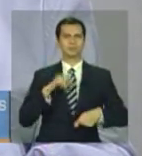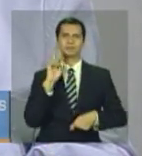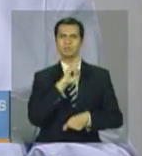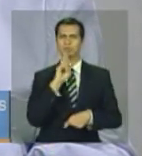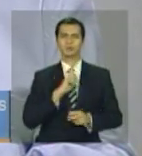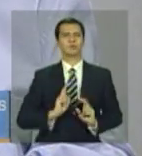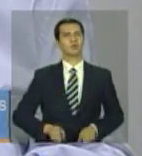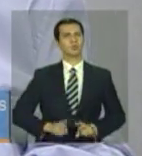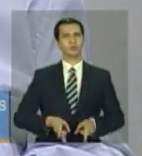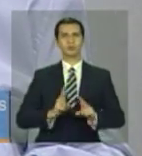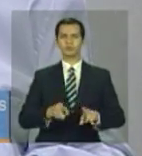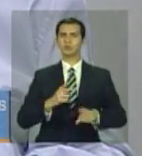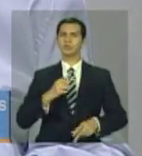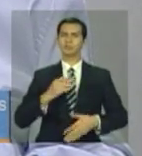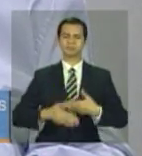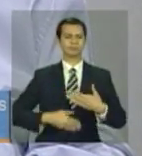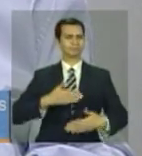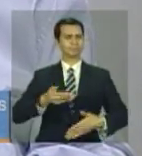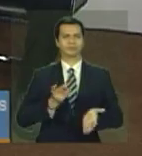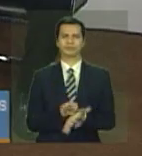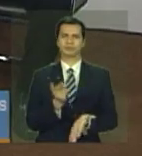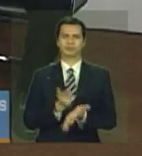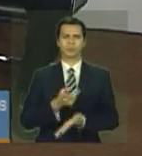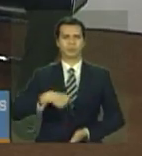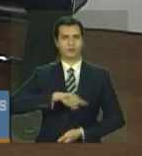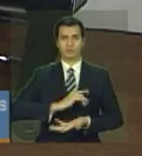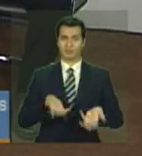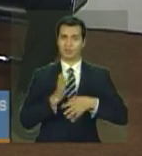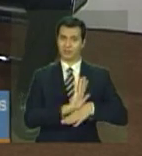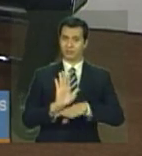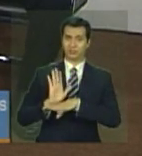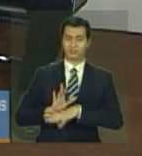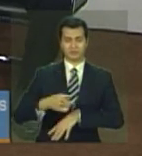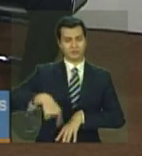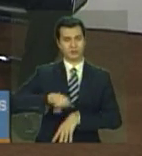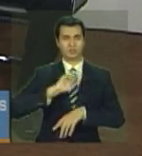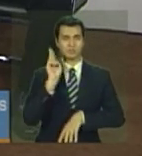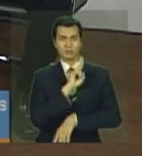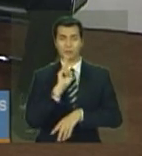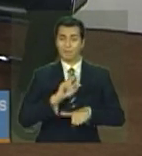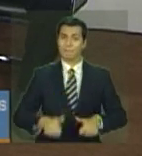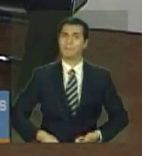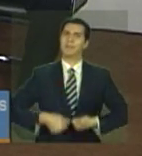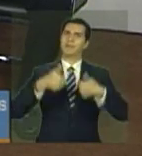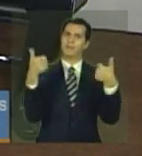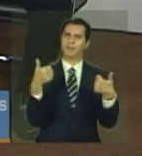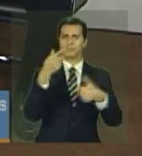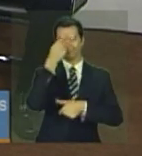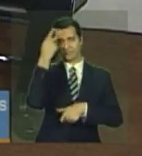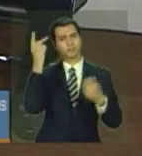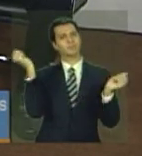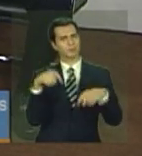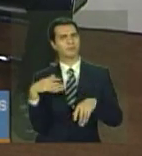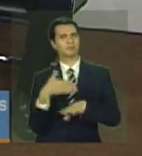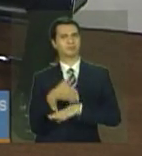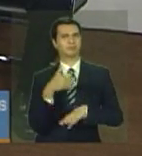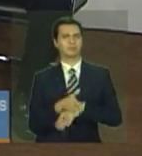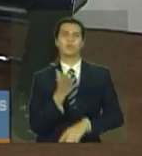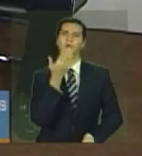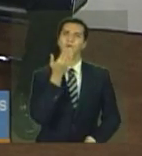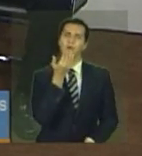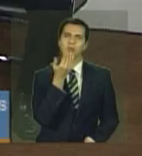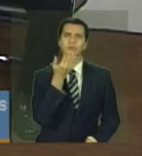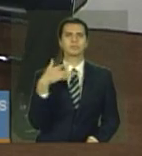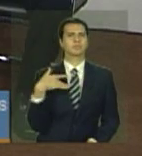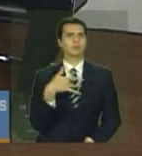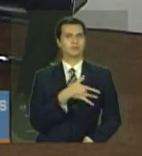a obrigação nossa é cada vez procurar melhorar mais, né, aquele equipamento para que as pessoas possam ter acesso a cada vez mais numa alimentação mais variada